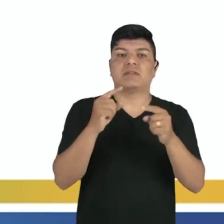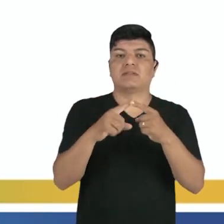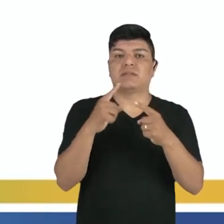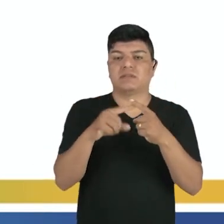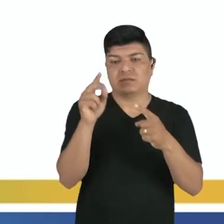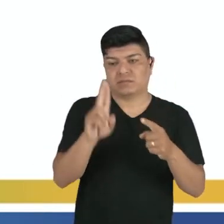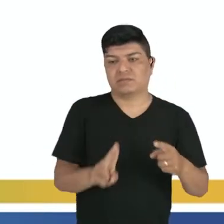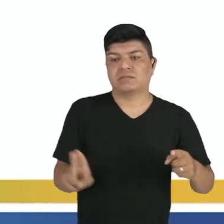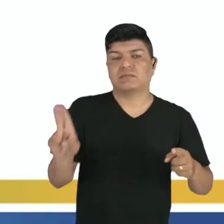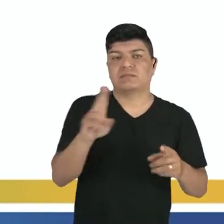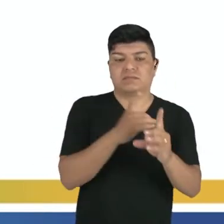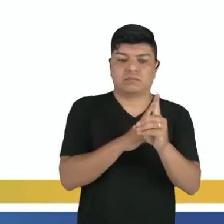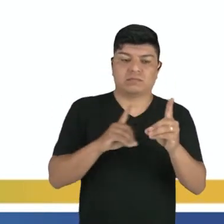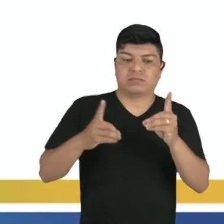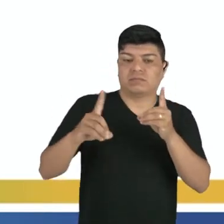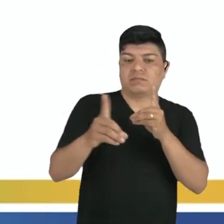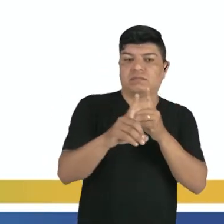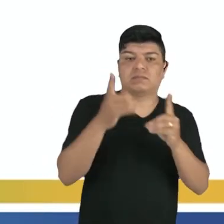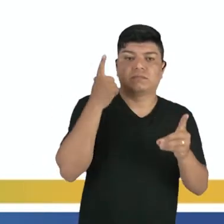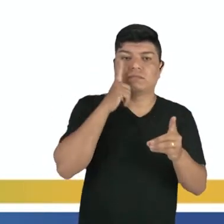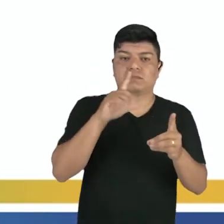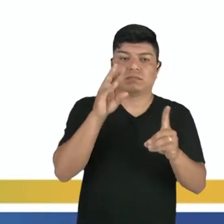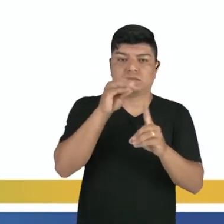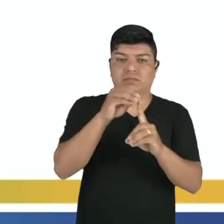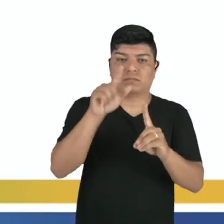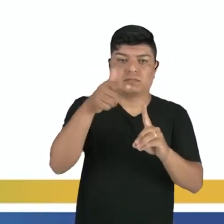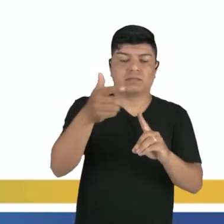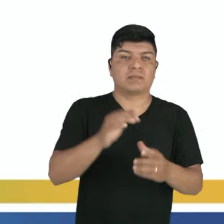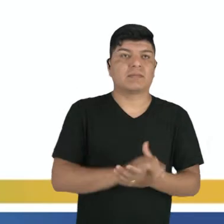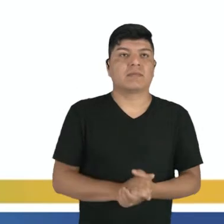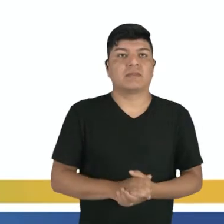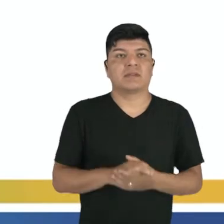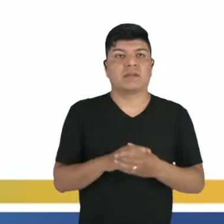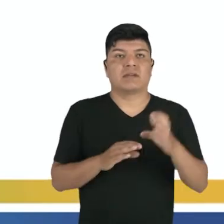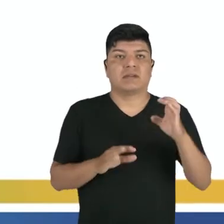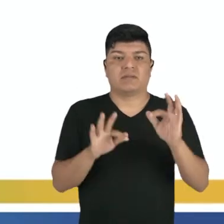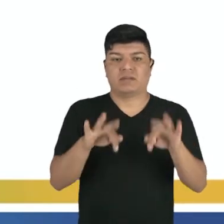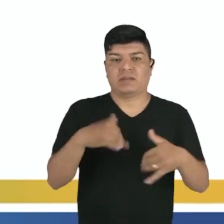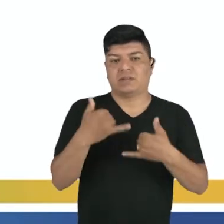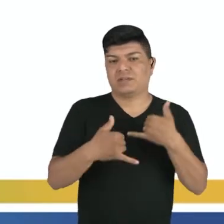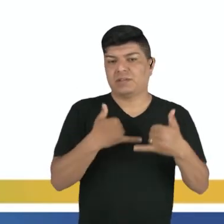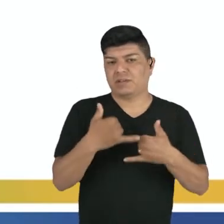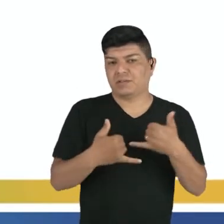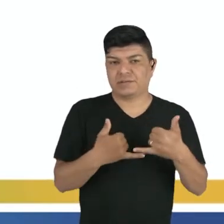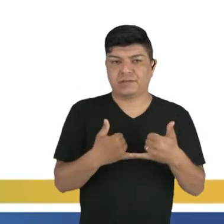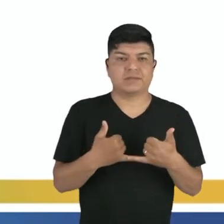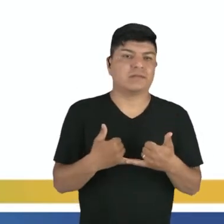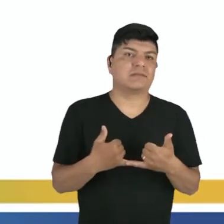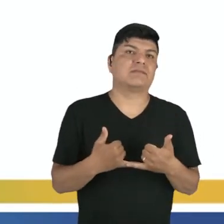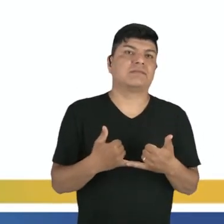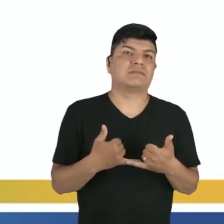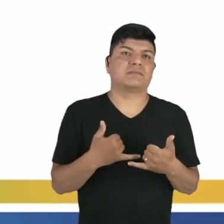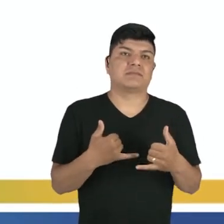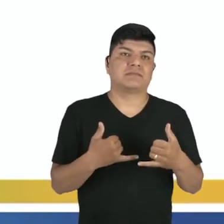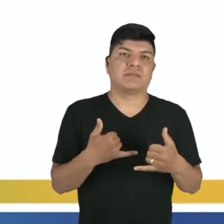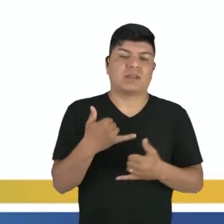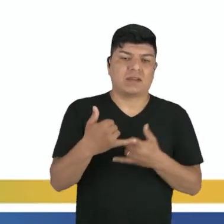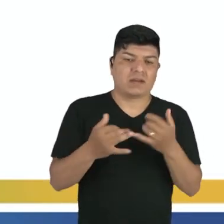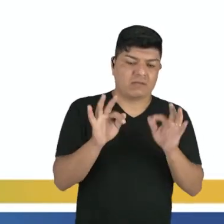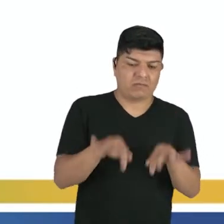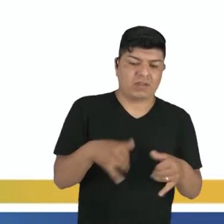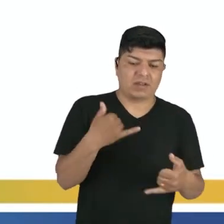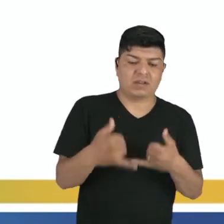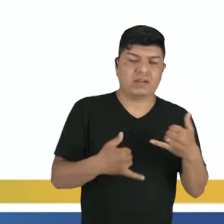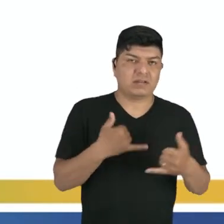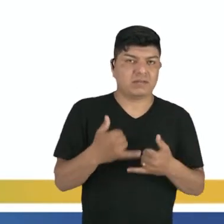drible justamente para isso para você alguns até chegar à meta adversária na letra C finalização da jogada a finalização da